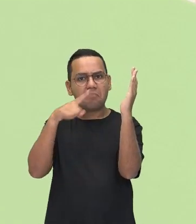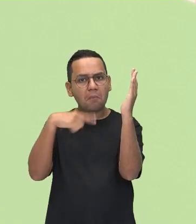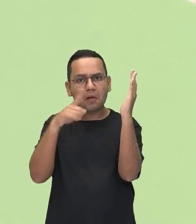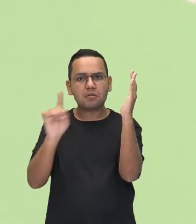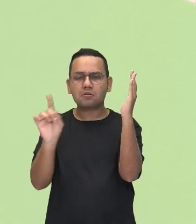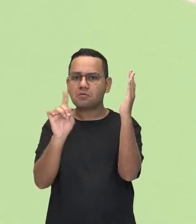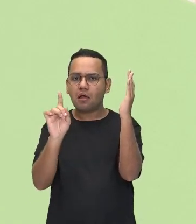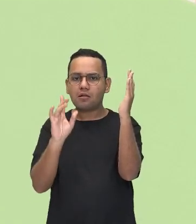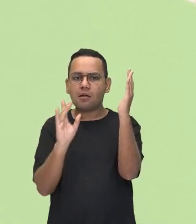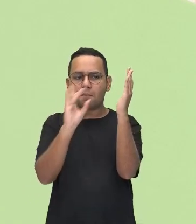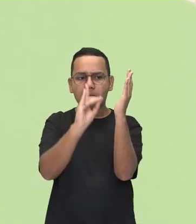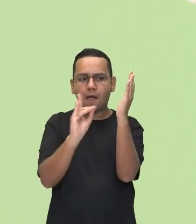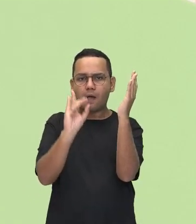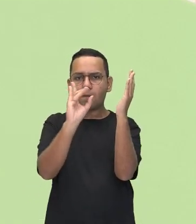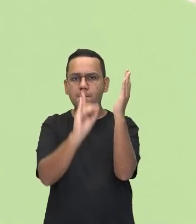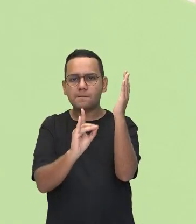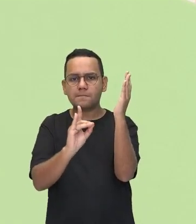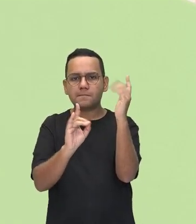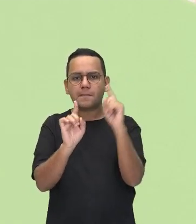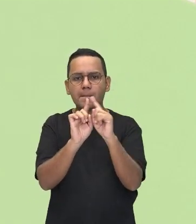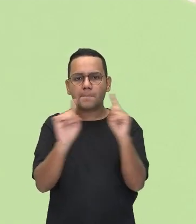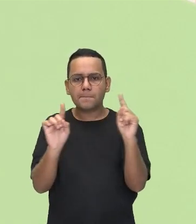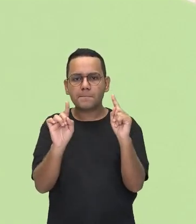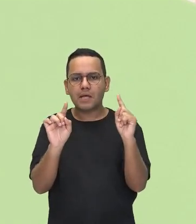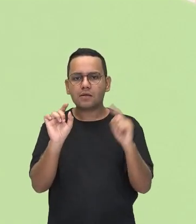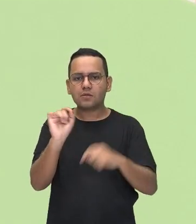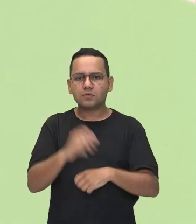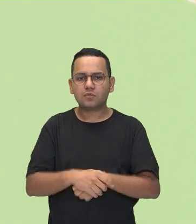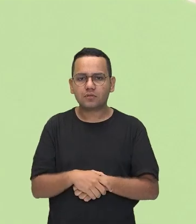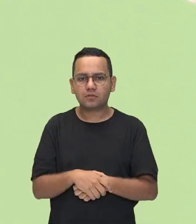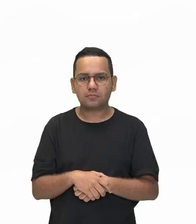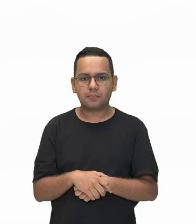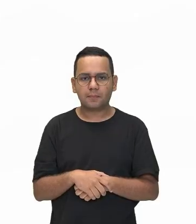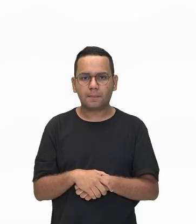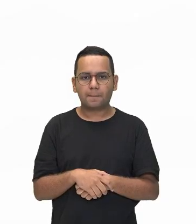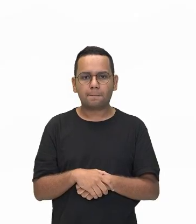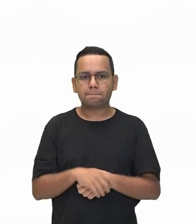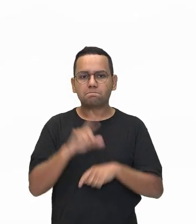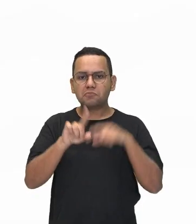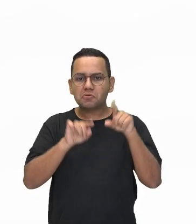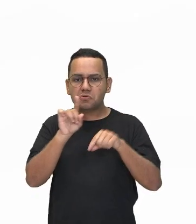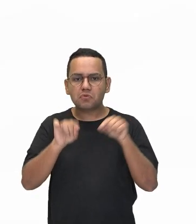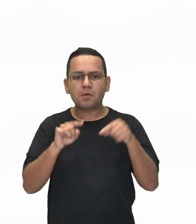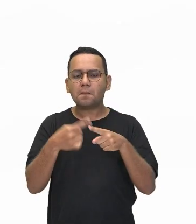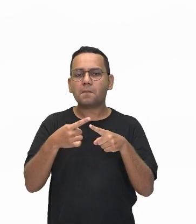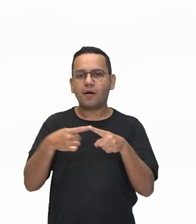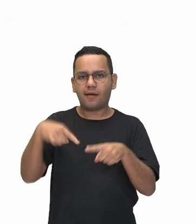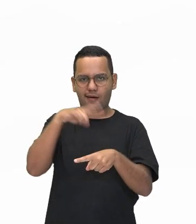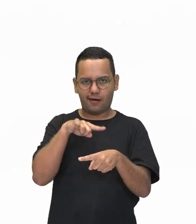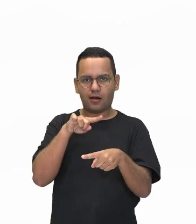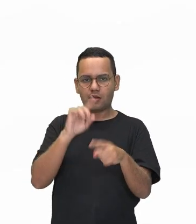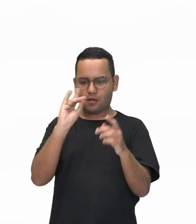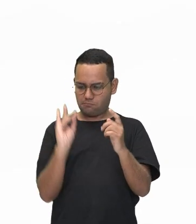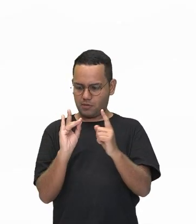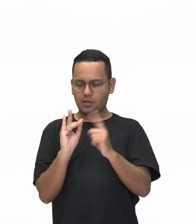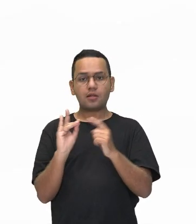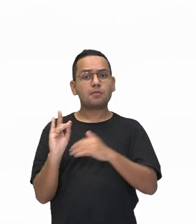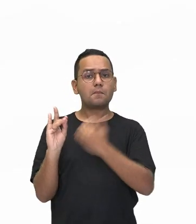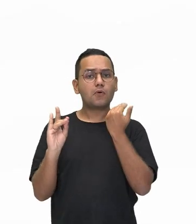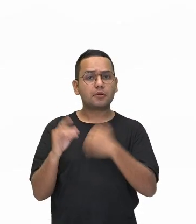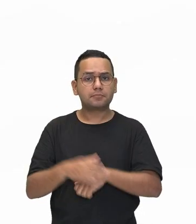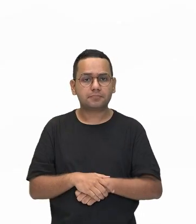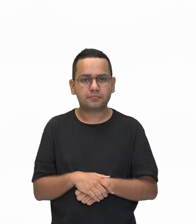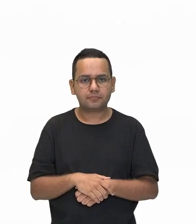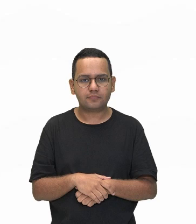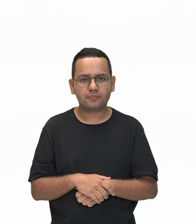característica daquele indivíduo não era selecionada porque ele morria. Veja aí na nossa ilustração, bem isso, ó. Se não consegue